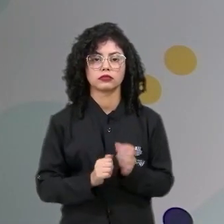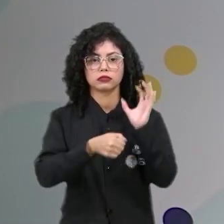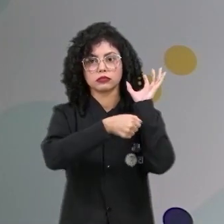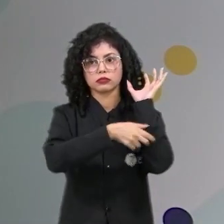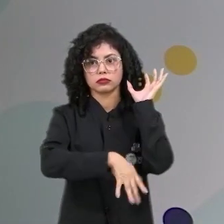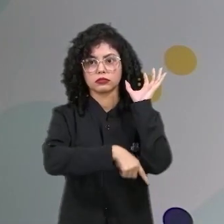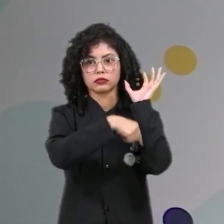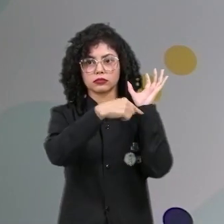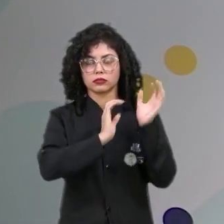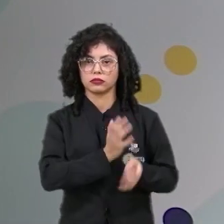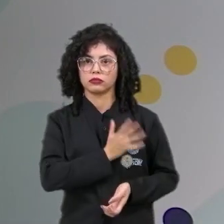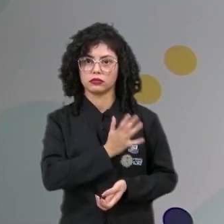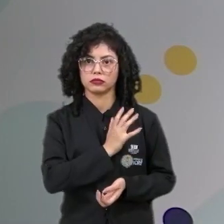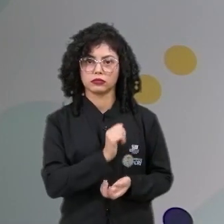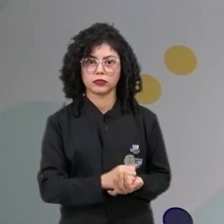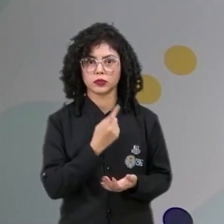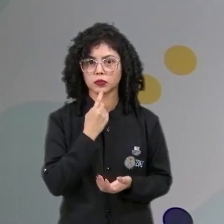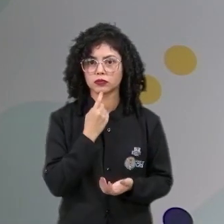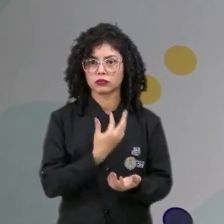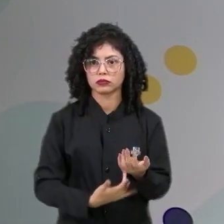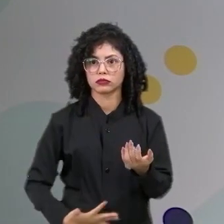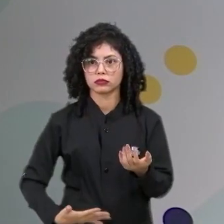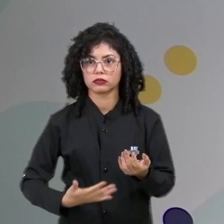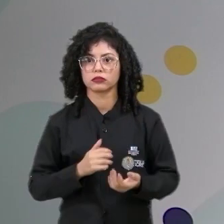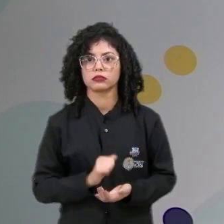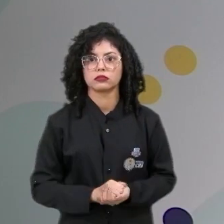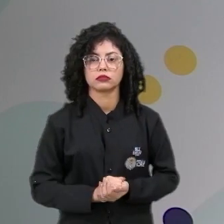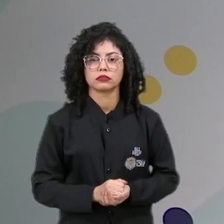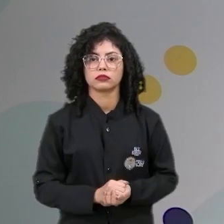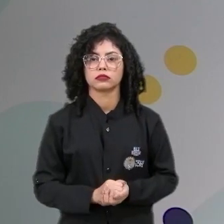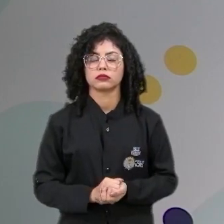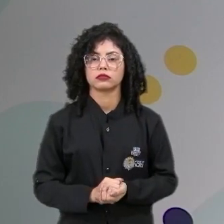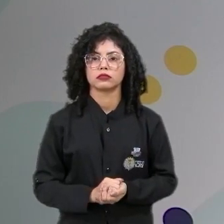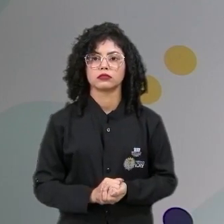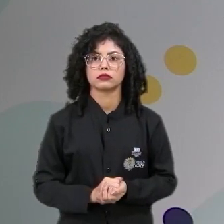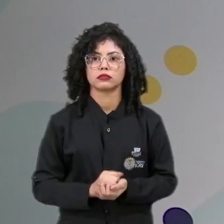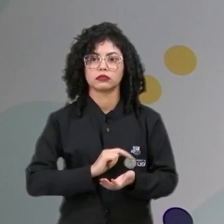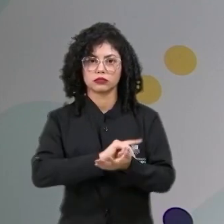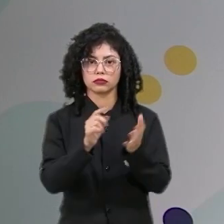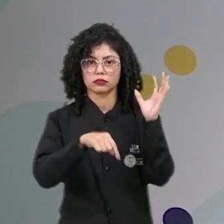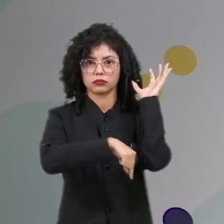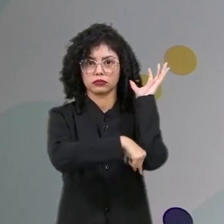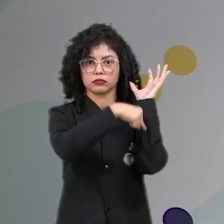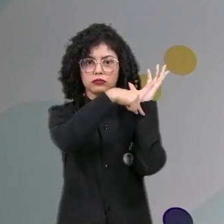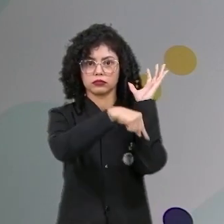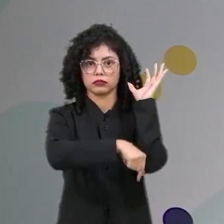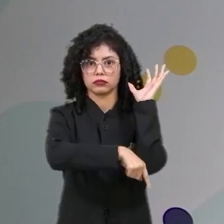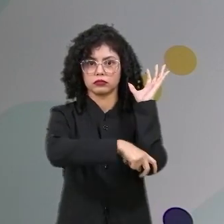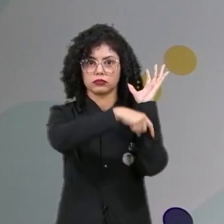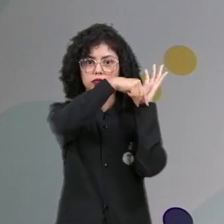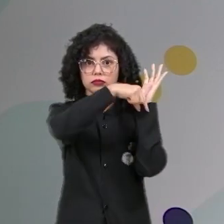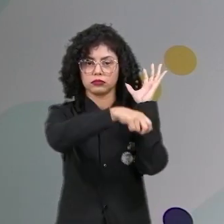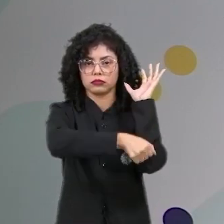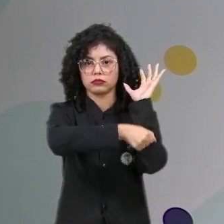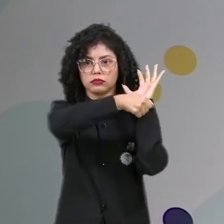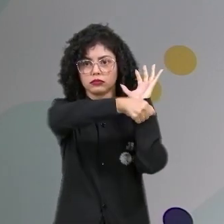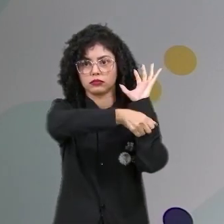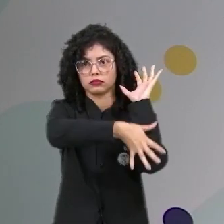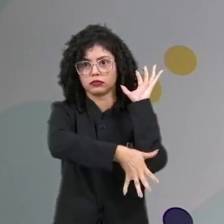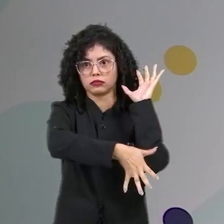sanguíneos, tem o coração e tem o sangue. Vasos sanguíneos, artérias, veias e capilares, que nós já falamos agora na